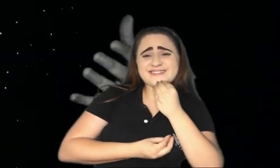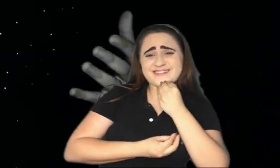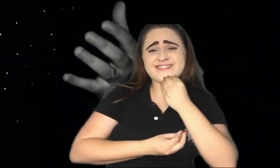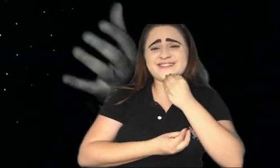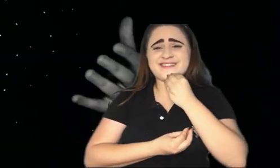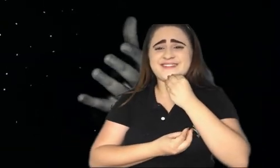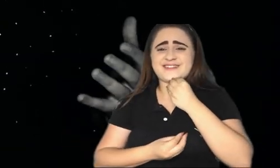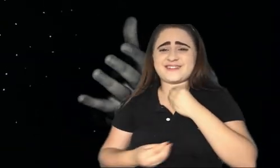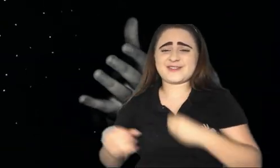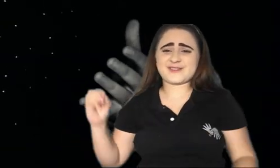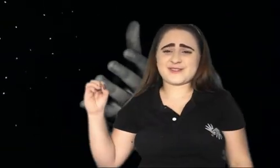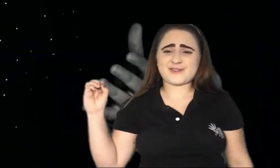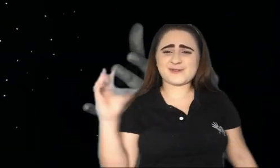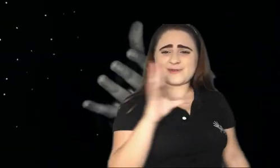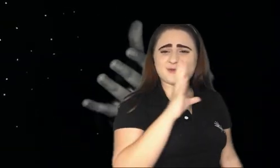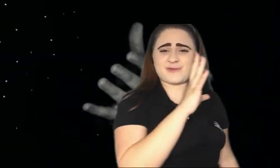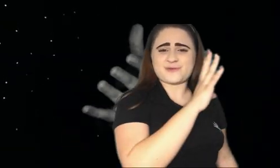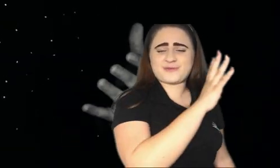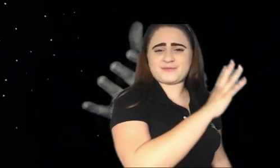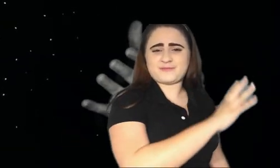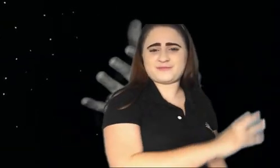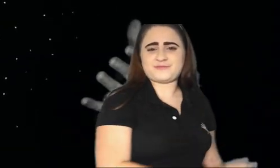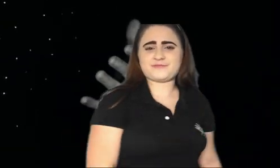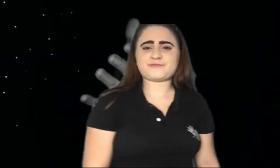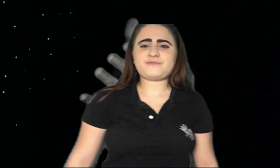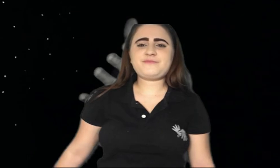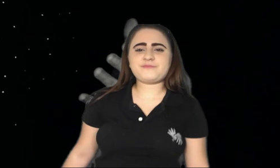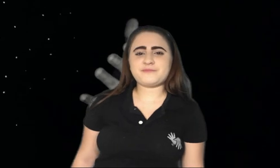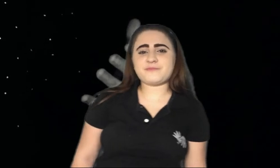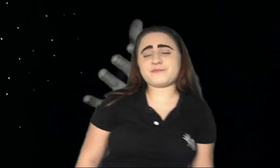Eu quero viver algo novo.